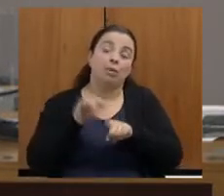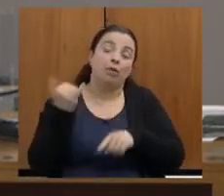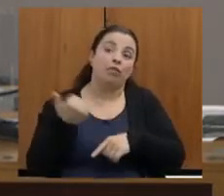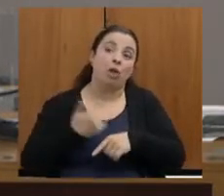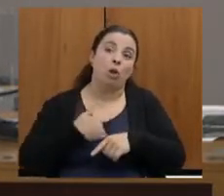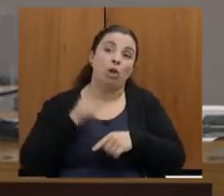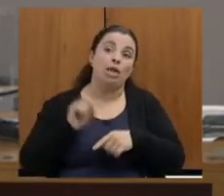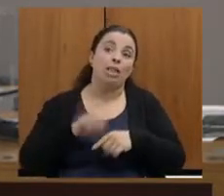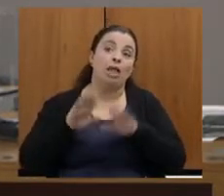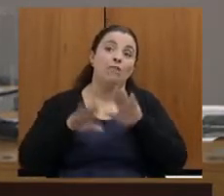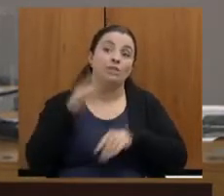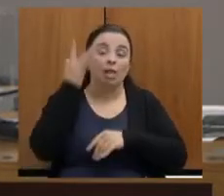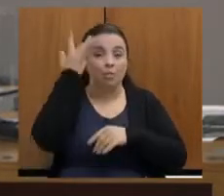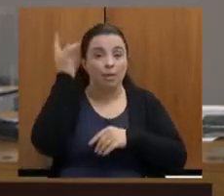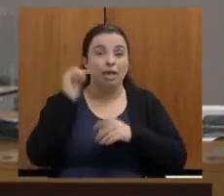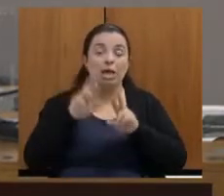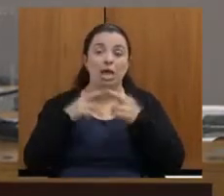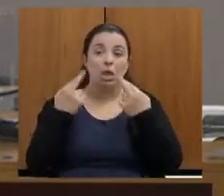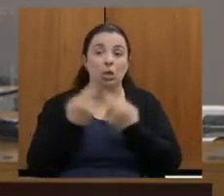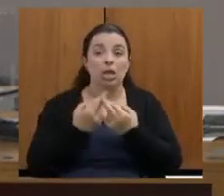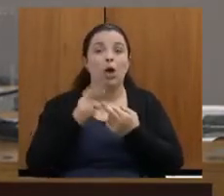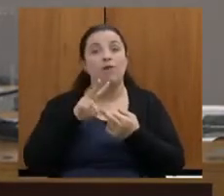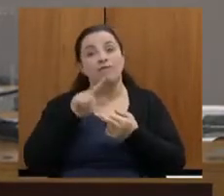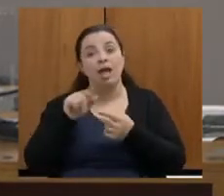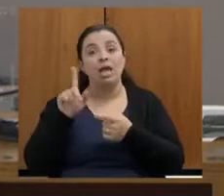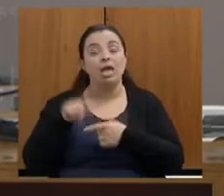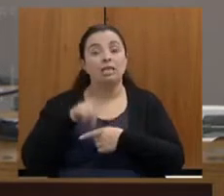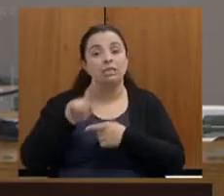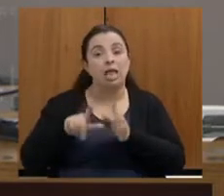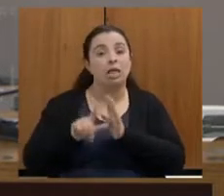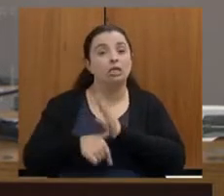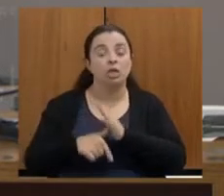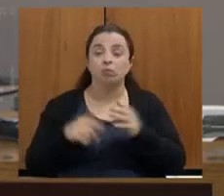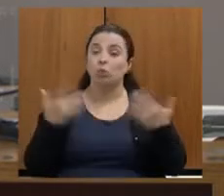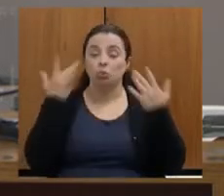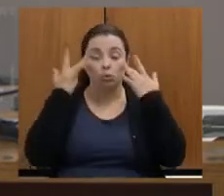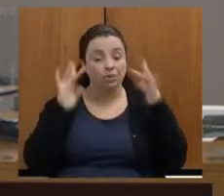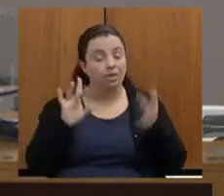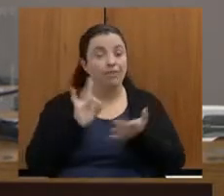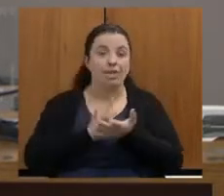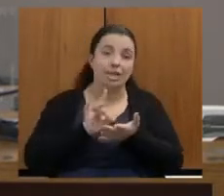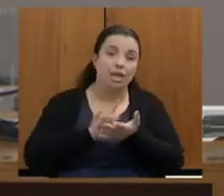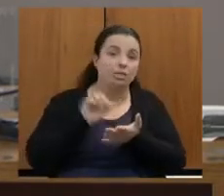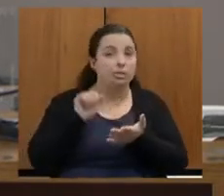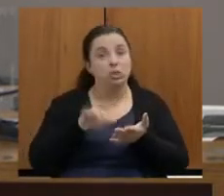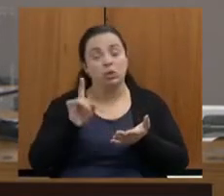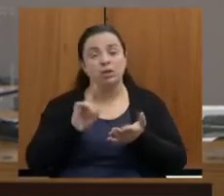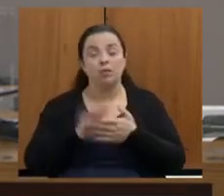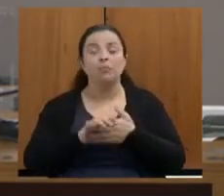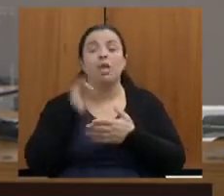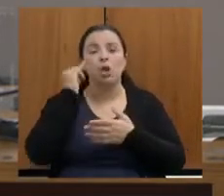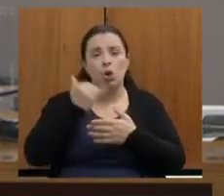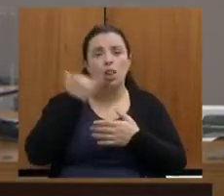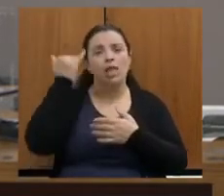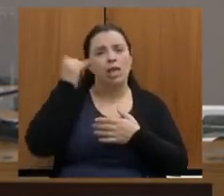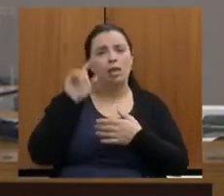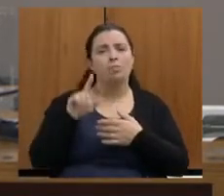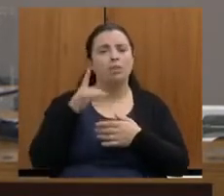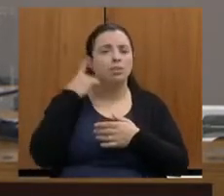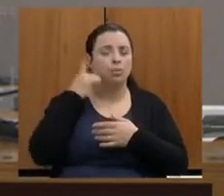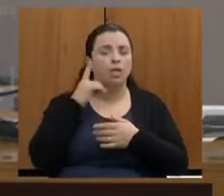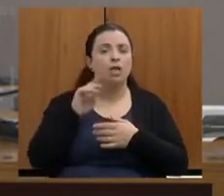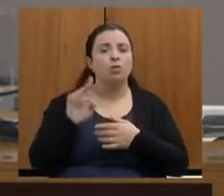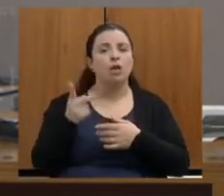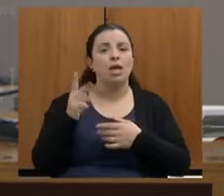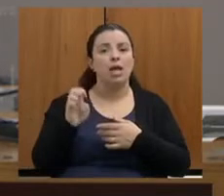possa ser jogada para outro dia também não sei se isto é já estou procurando saber Acabei de ligar para o deputado Helder Salomão que